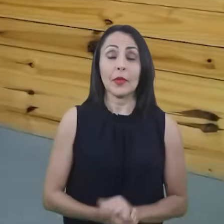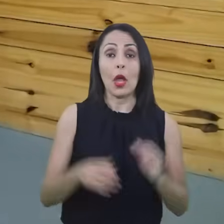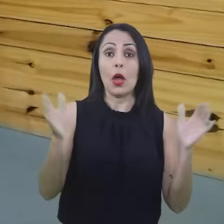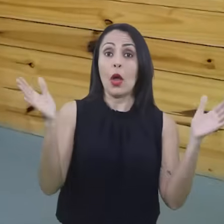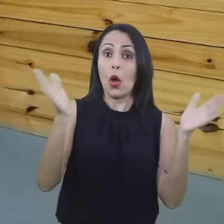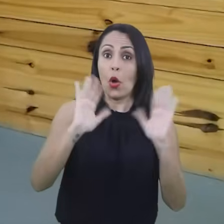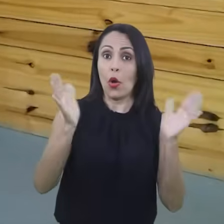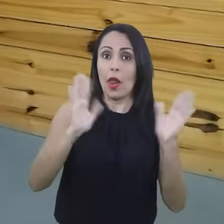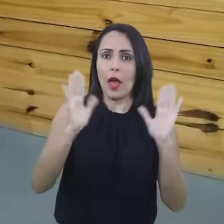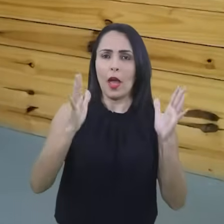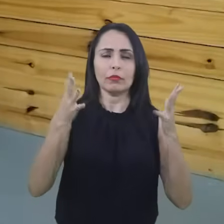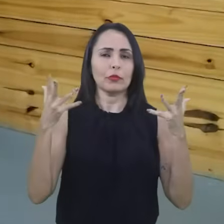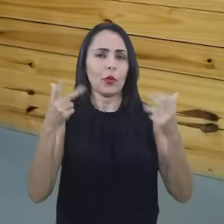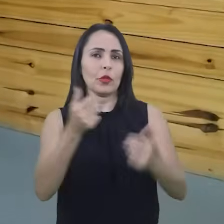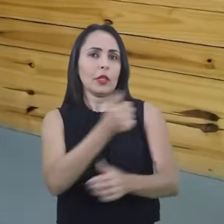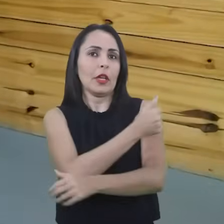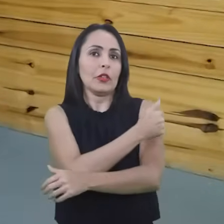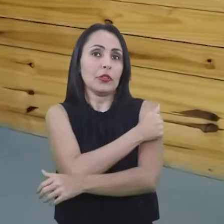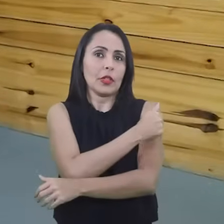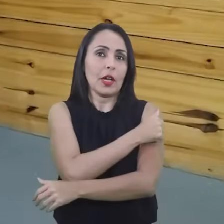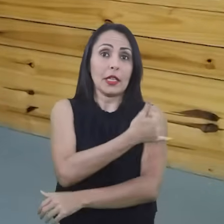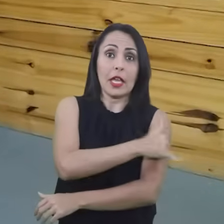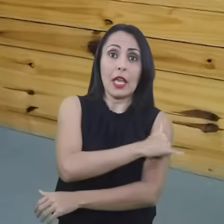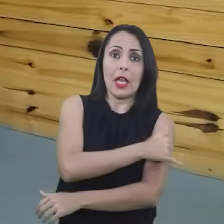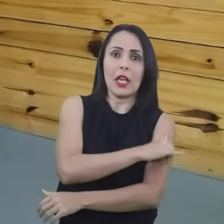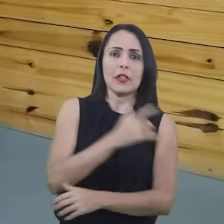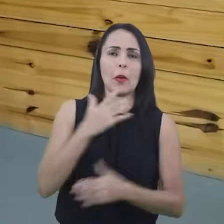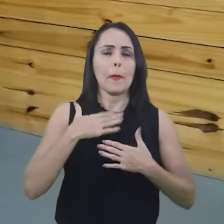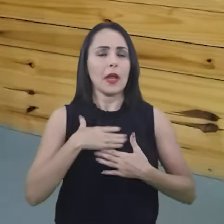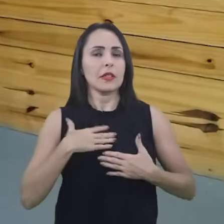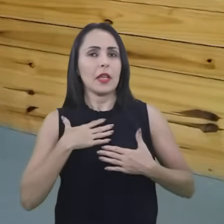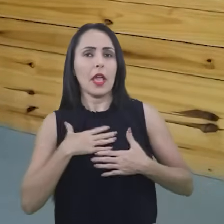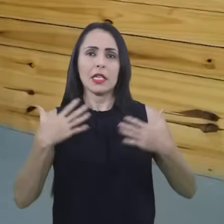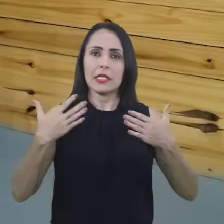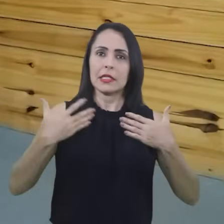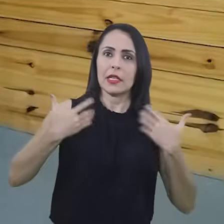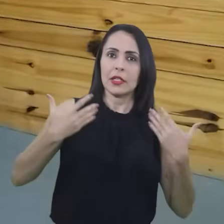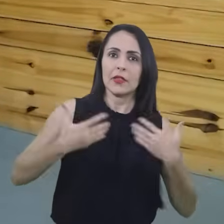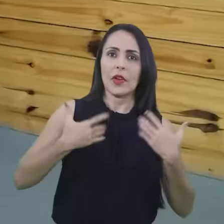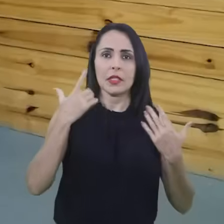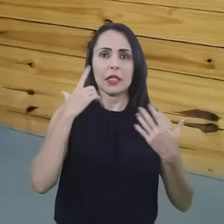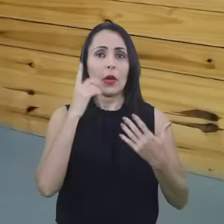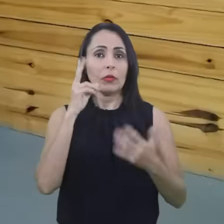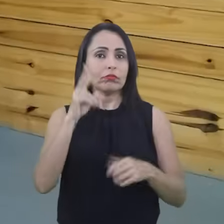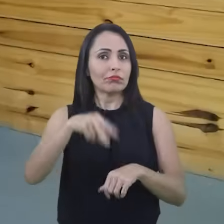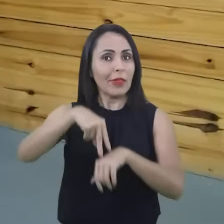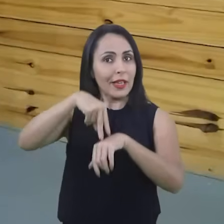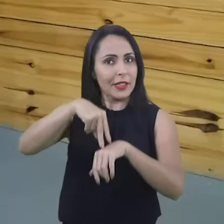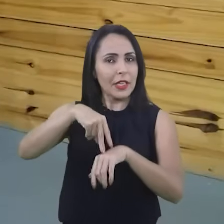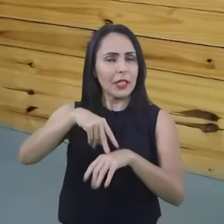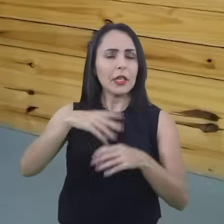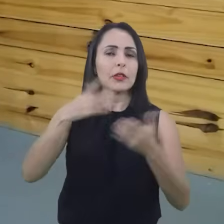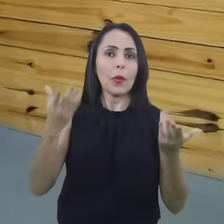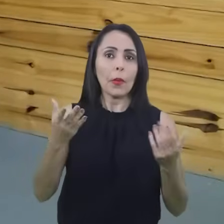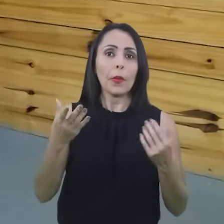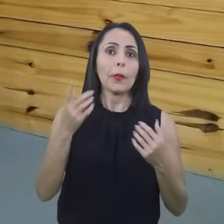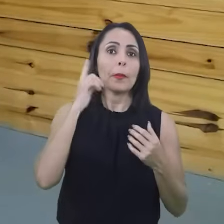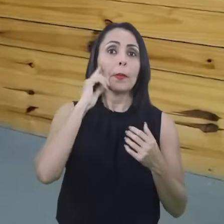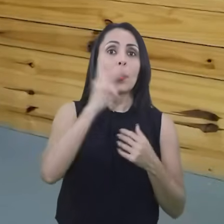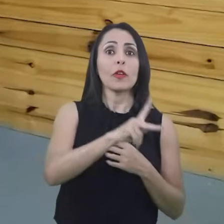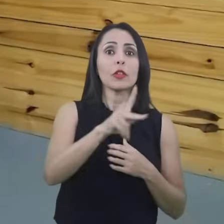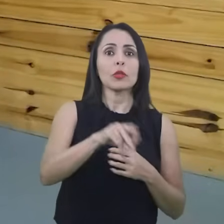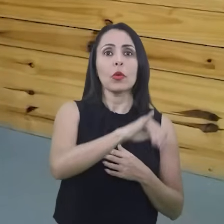Olá, querido estudante de EJA, é um prazer, uma satisfação, estar aqui nesse momento. Eu sou José Jonathan,